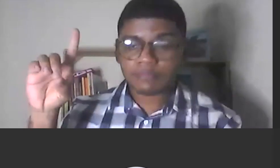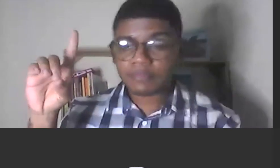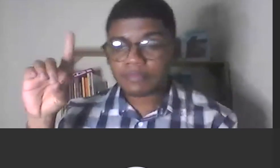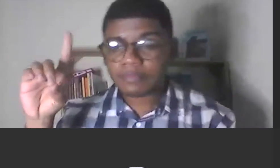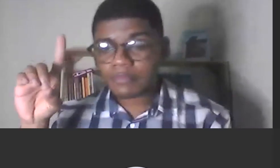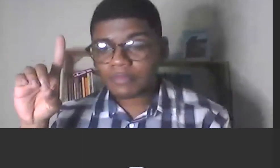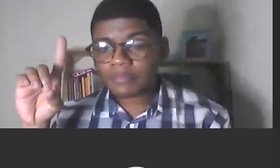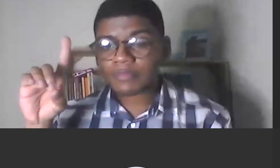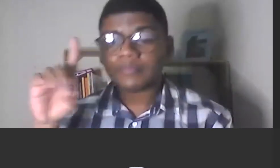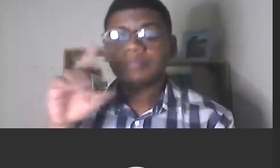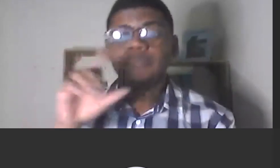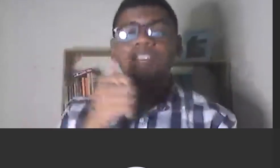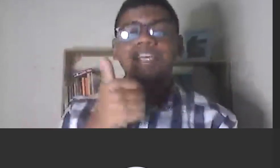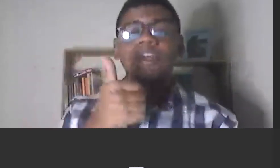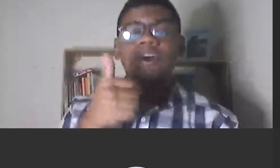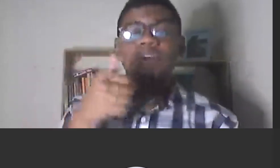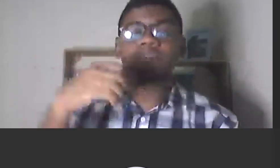dia